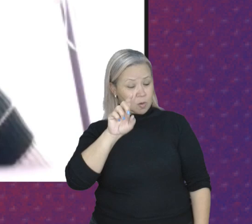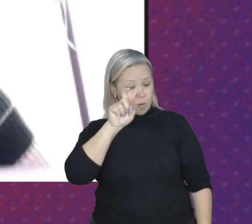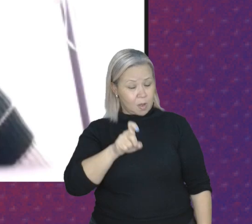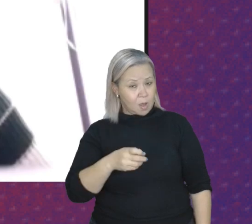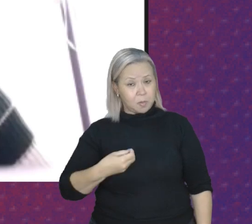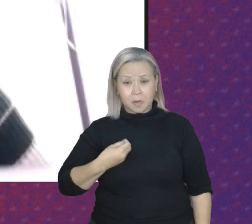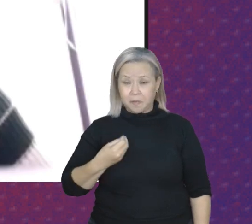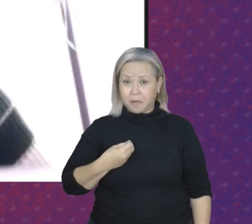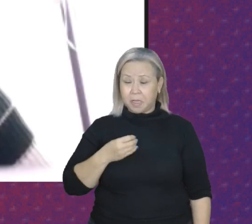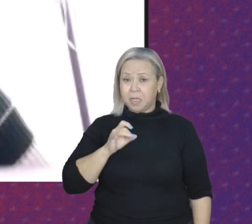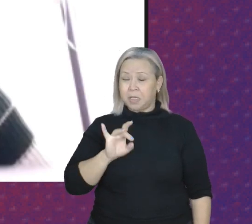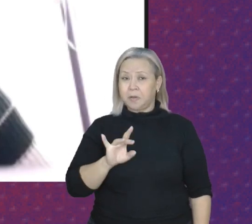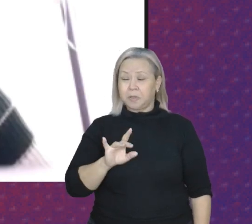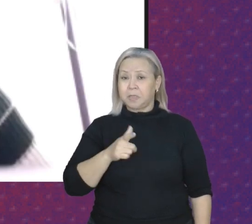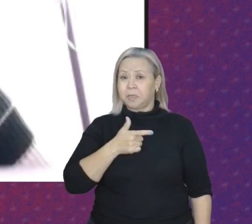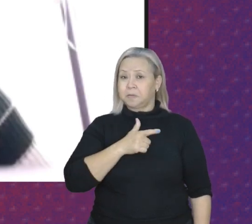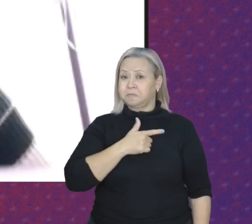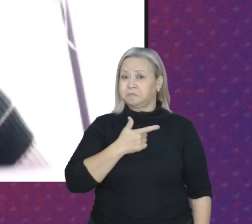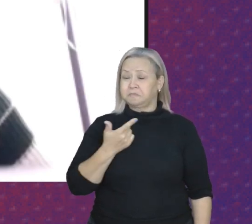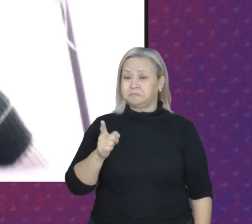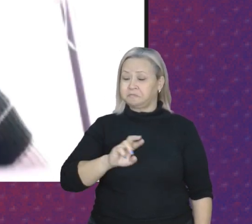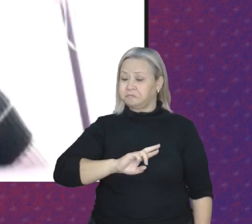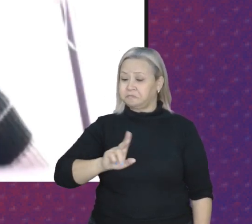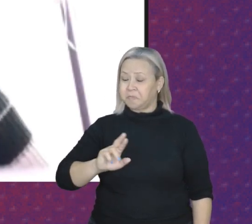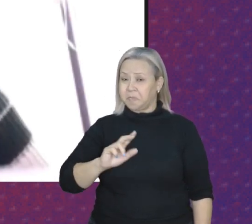Se você não consegue